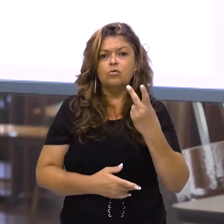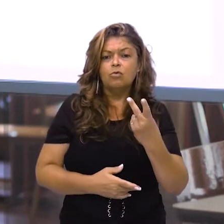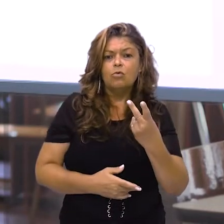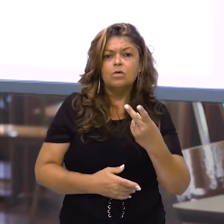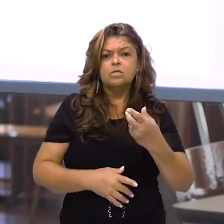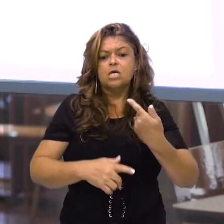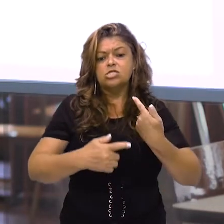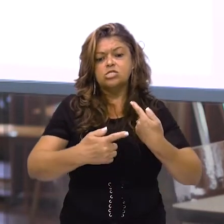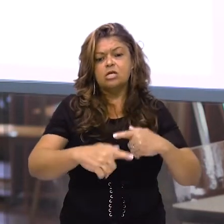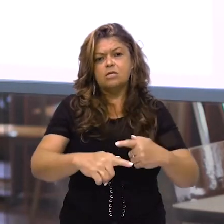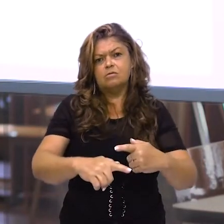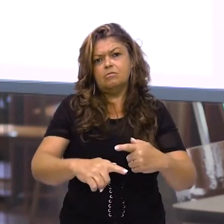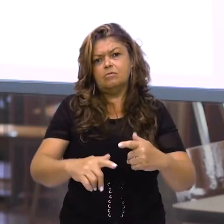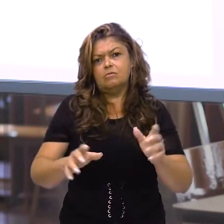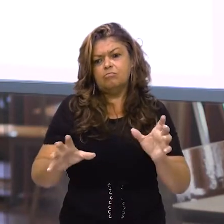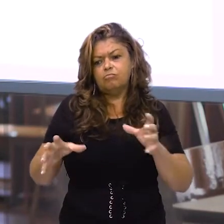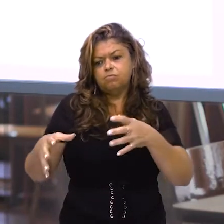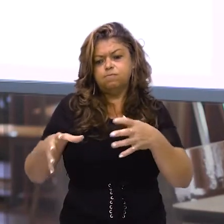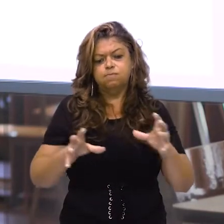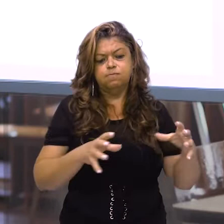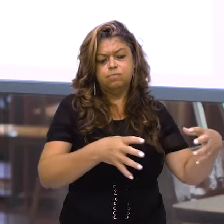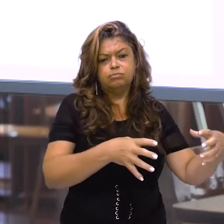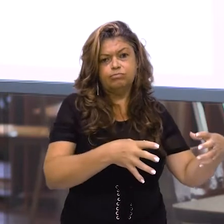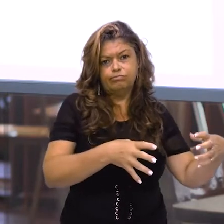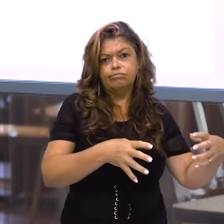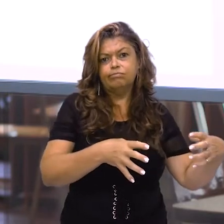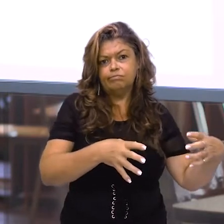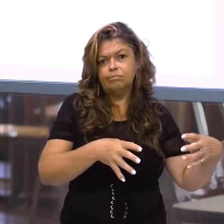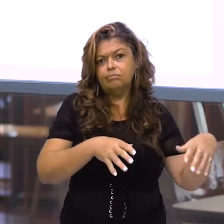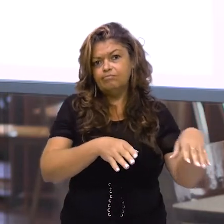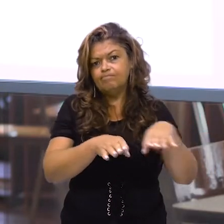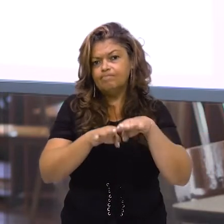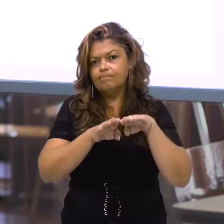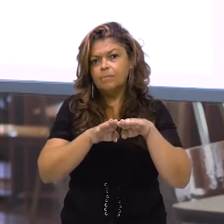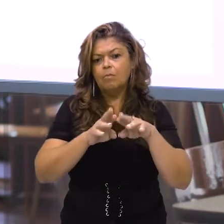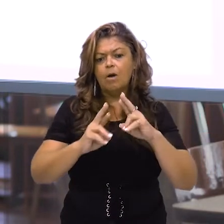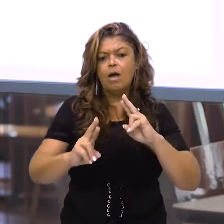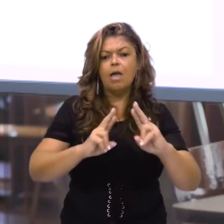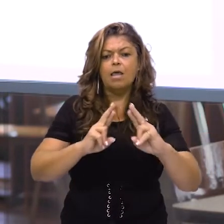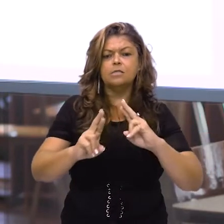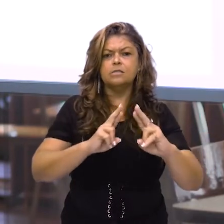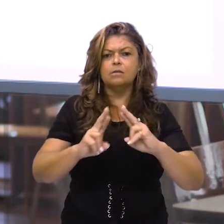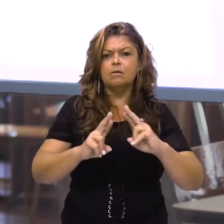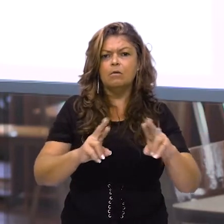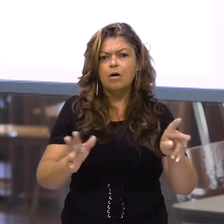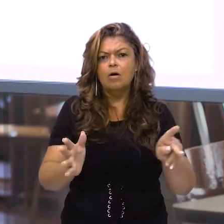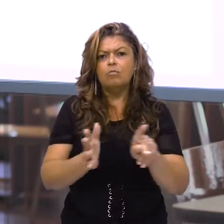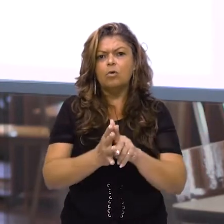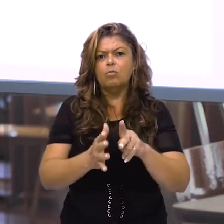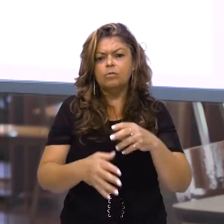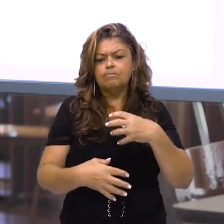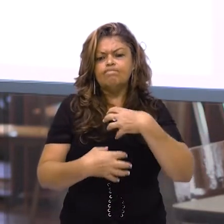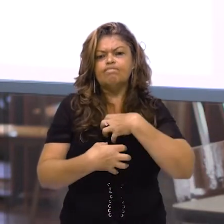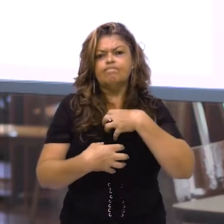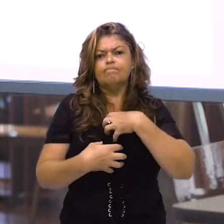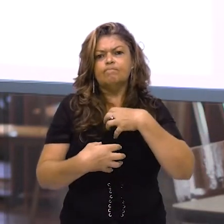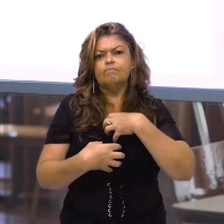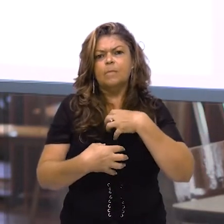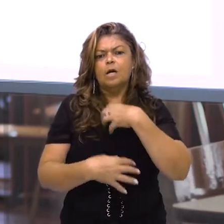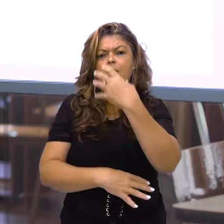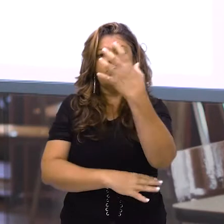gente entende isso como tendo como exemplo a relação com a